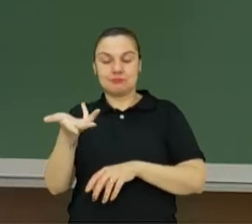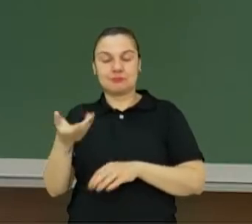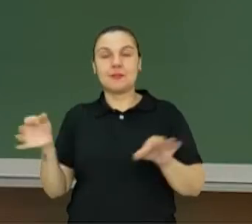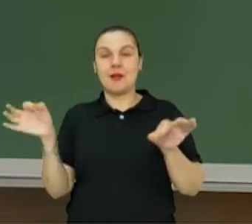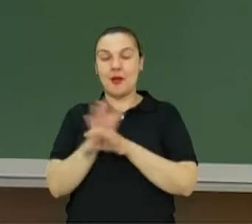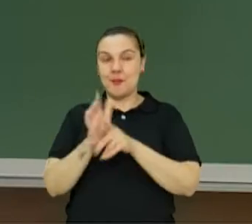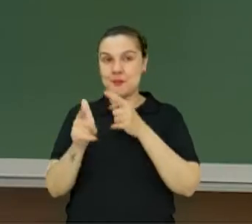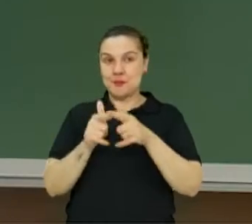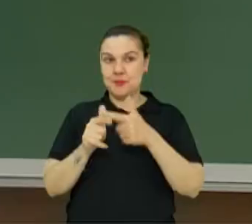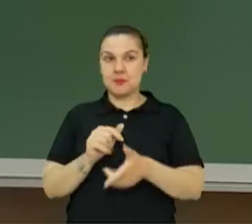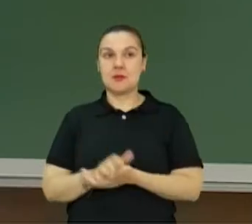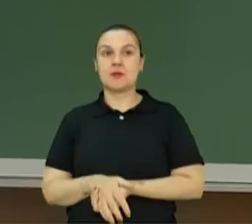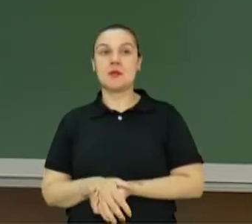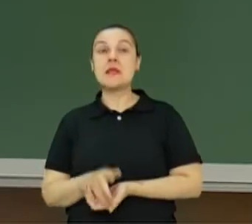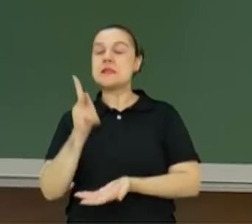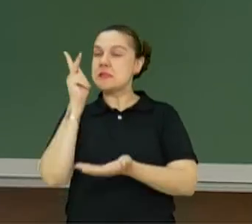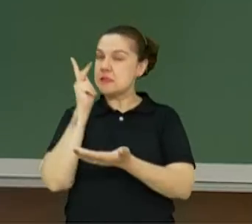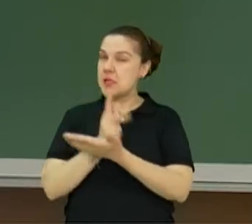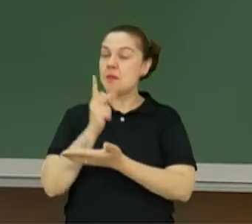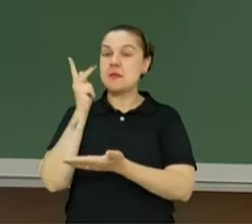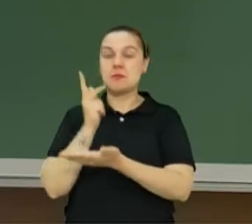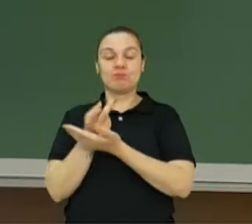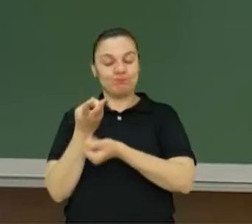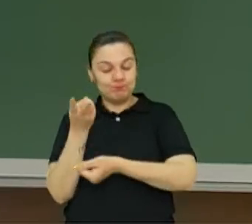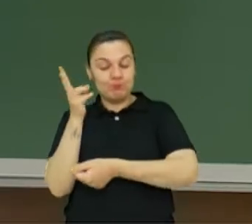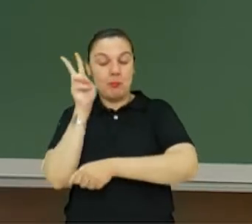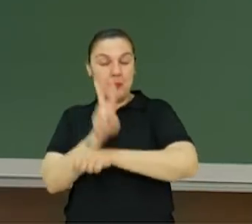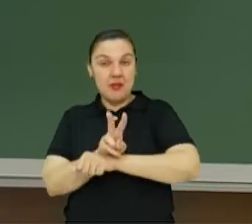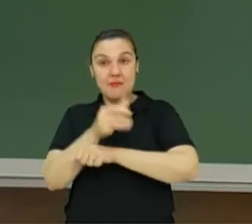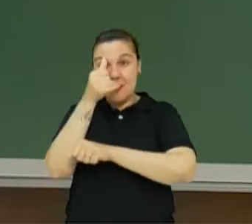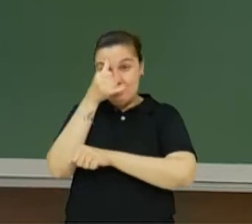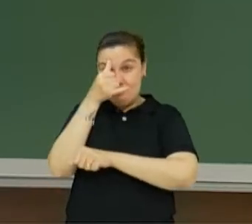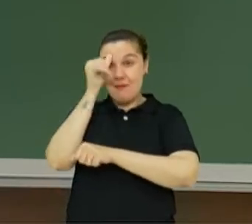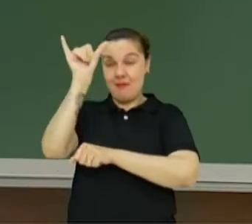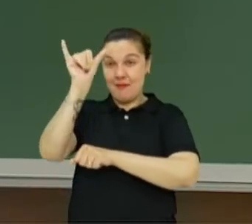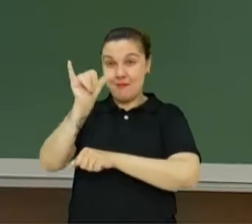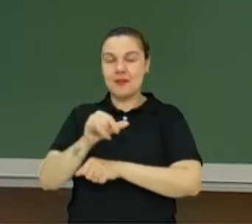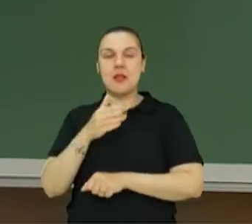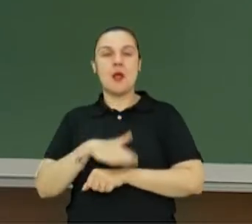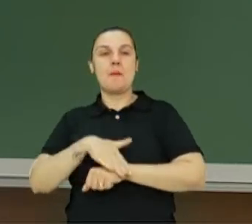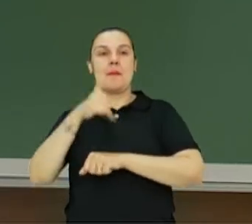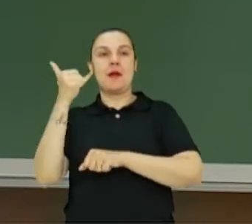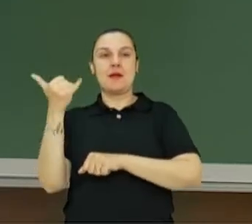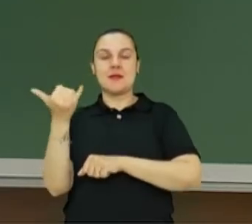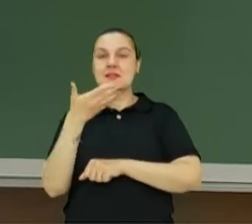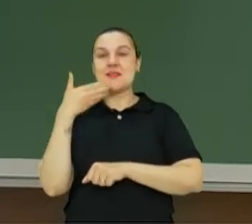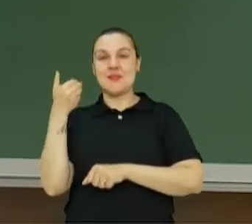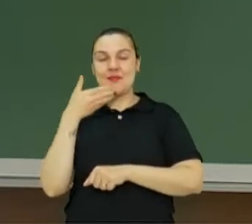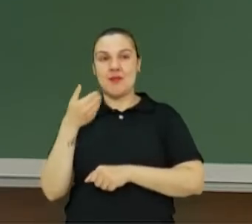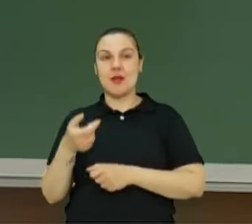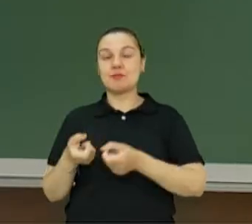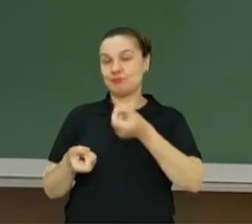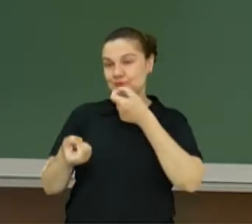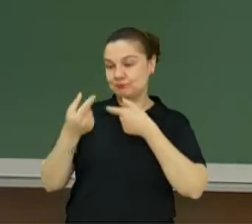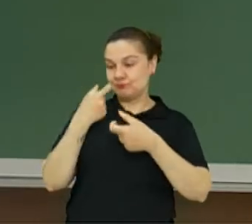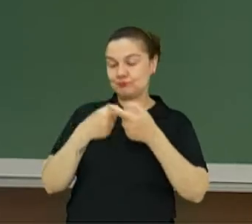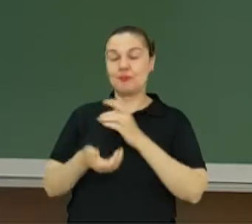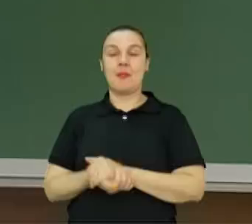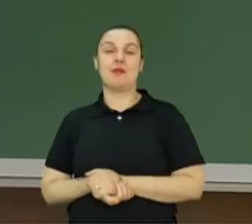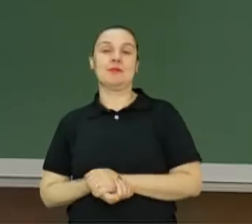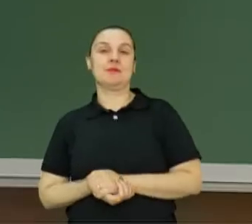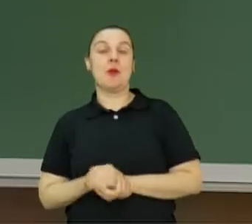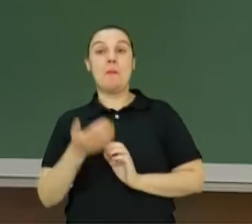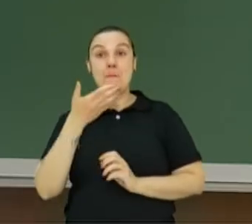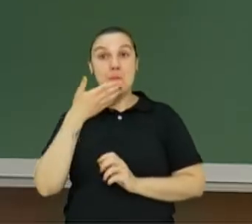esse problema. E lembrar sempre, sempre, sempre, prevenir é muito mais fácil, né, do que remediar. Melhor não